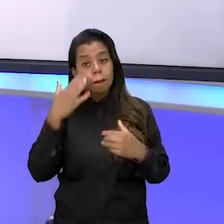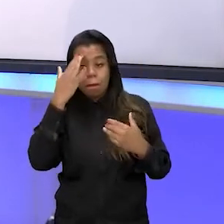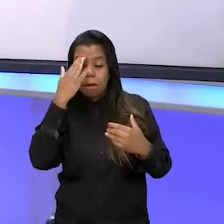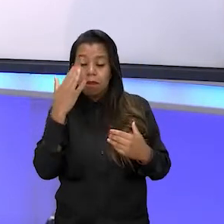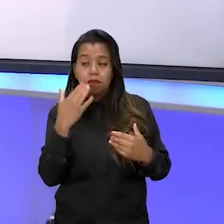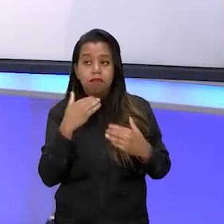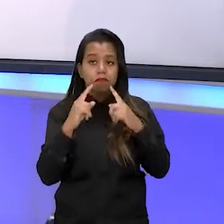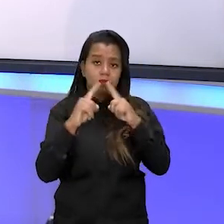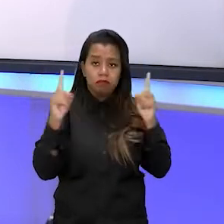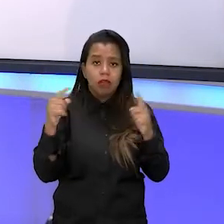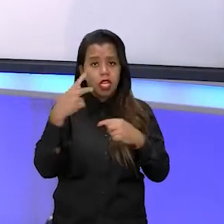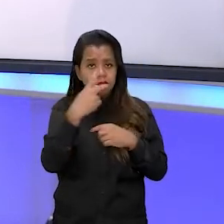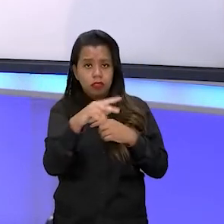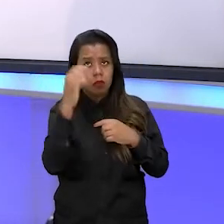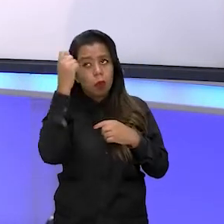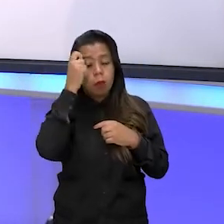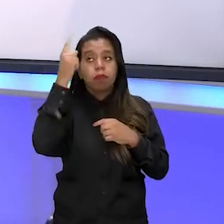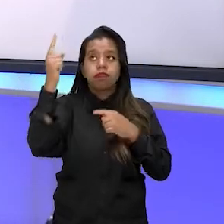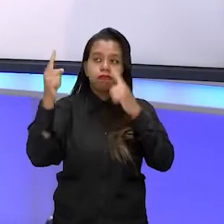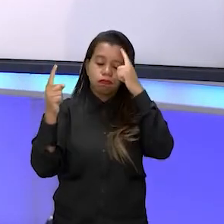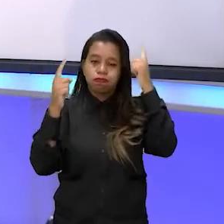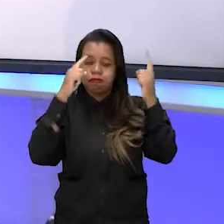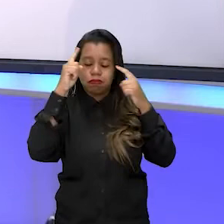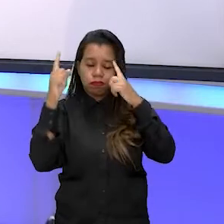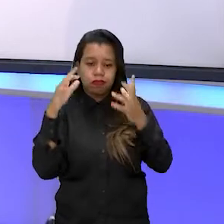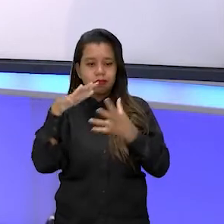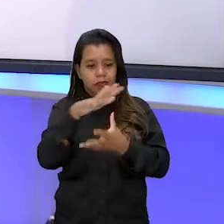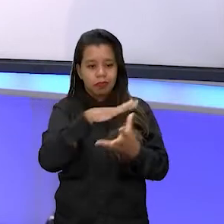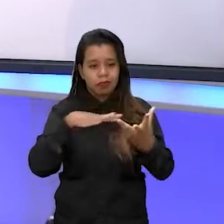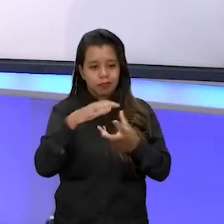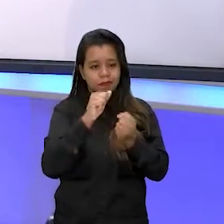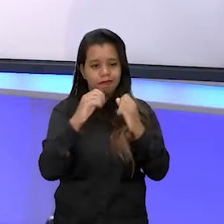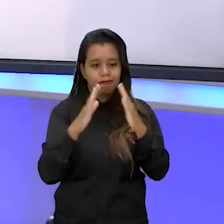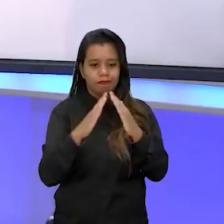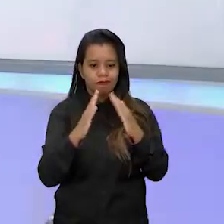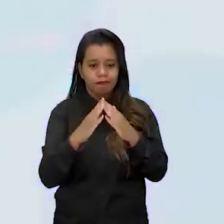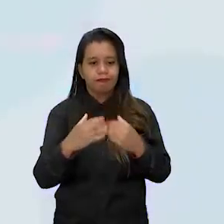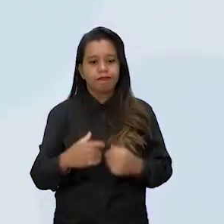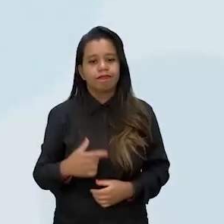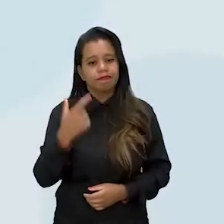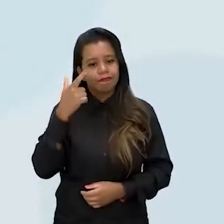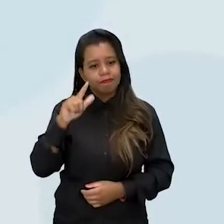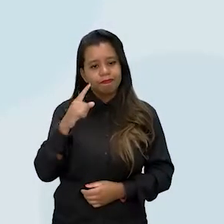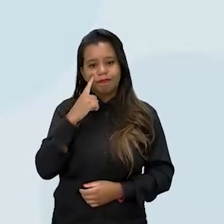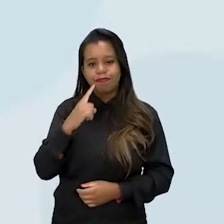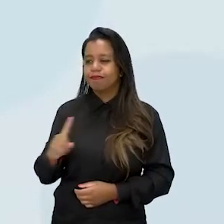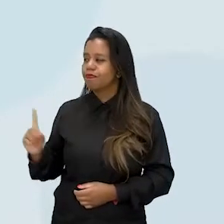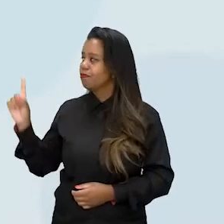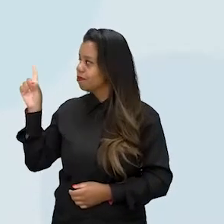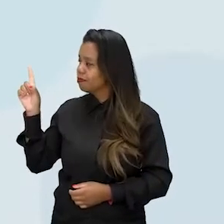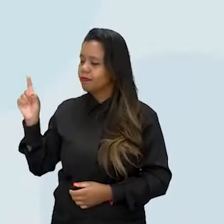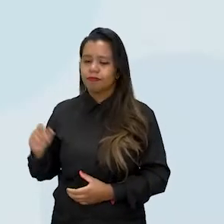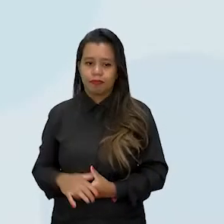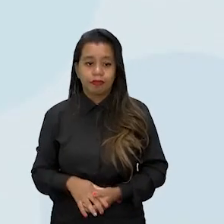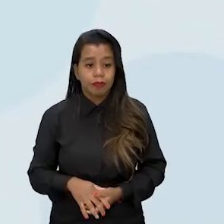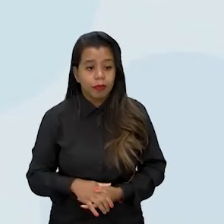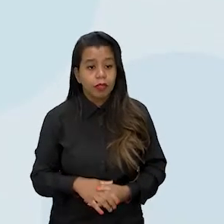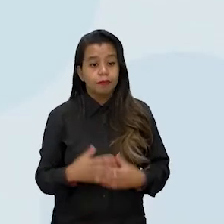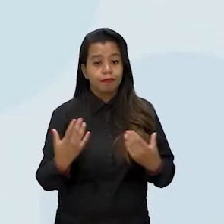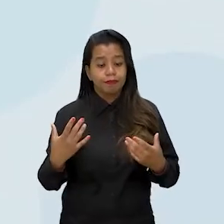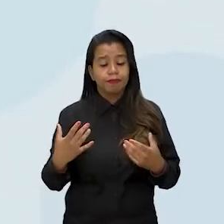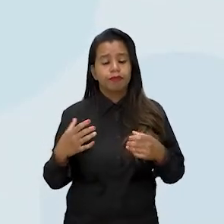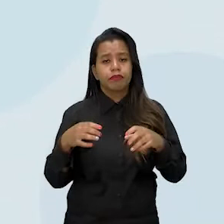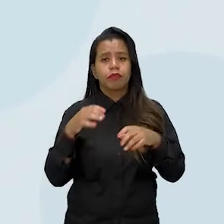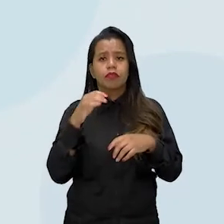fazer coisas nessa casa, nesse projeto mais sustentável. Beleza? Vamos lá, então. Agora a gente vai falar um pouquinho sobre o